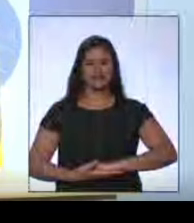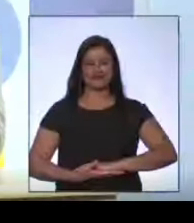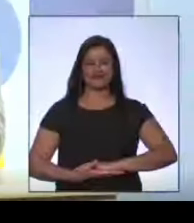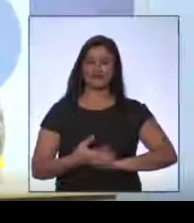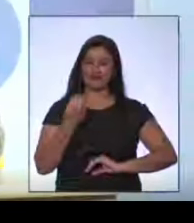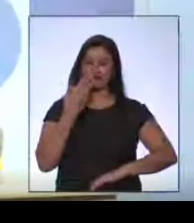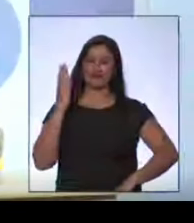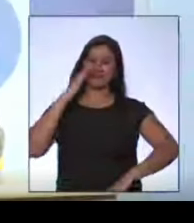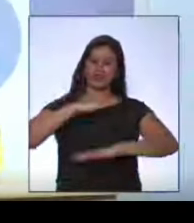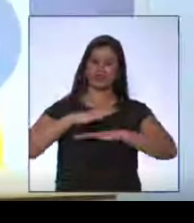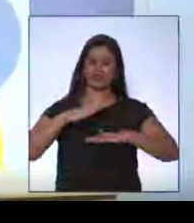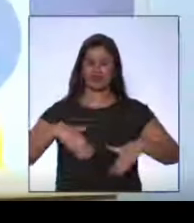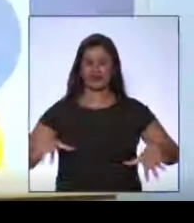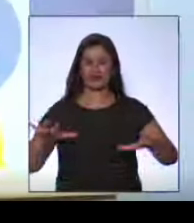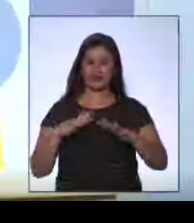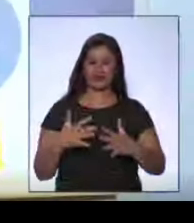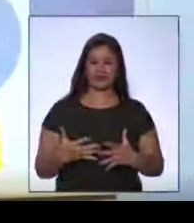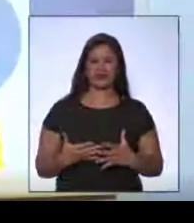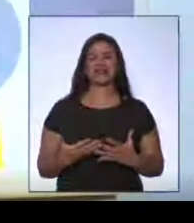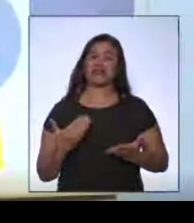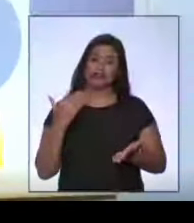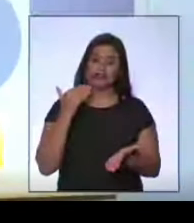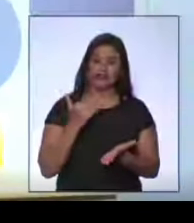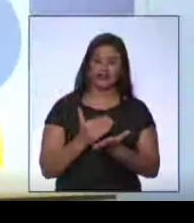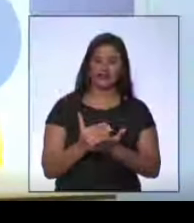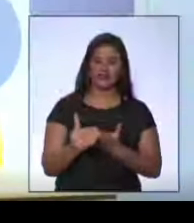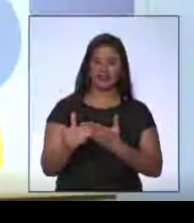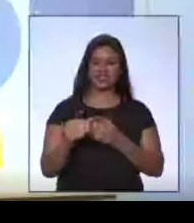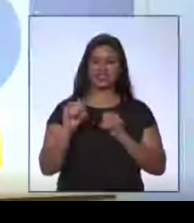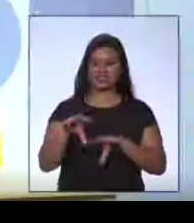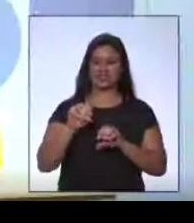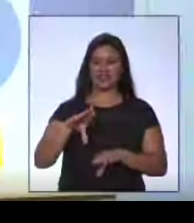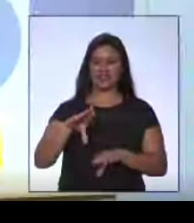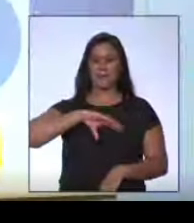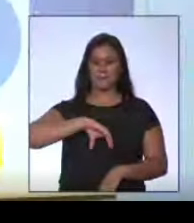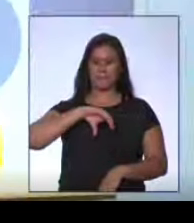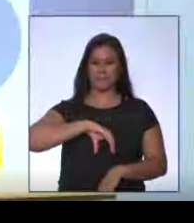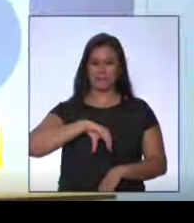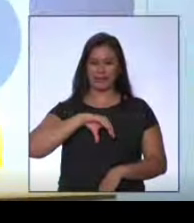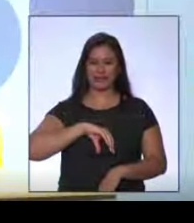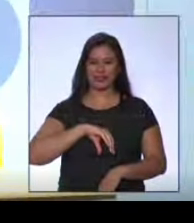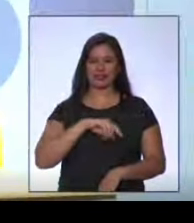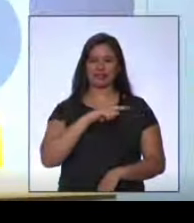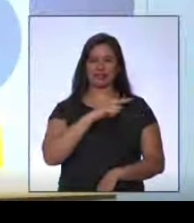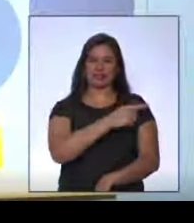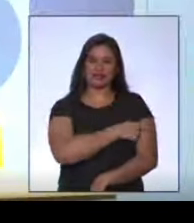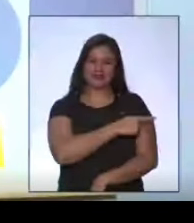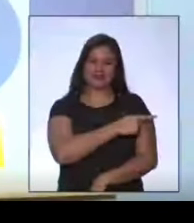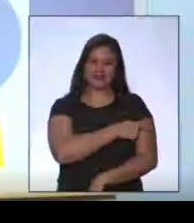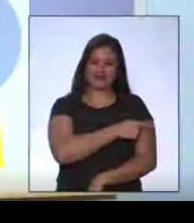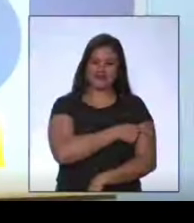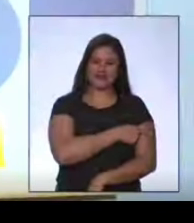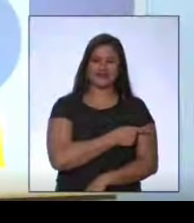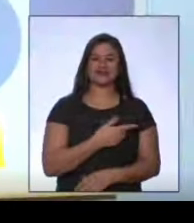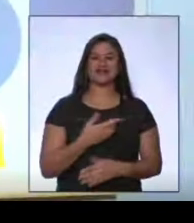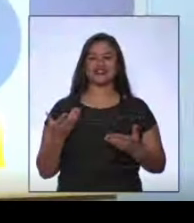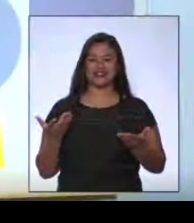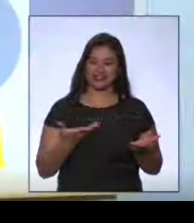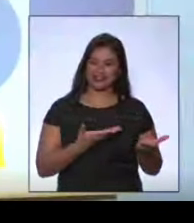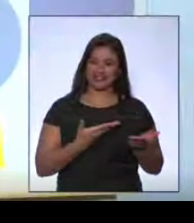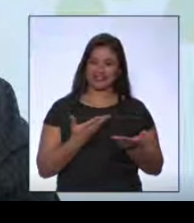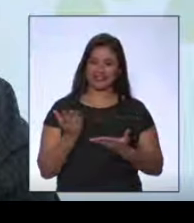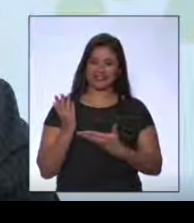Boa tarde a todos. Estamos iniciando a nossa aula de língua portuguesa da primeira série. Temos com vocês o